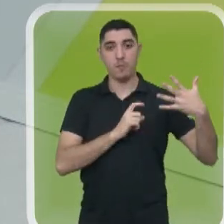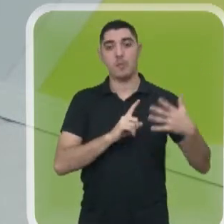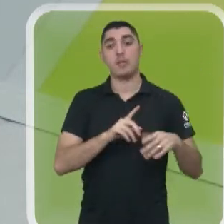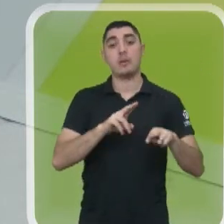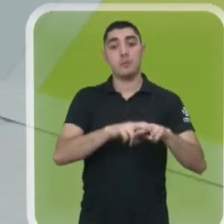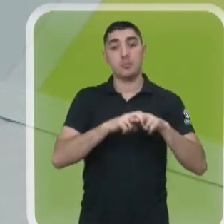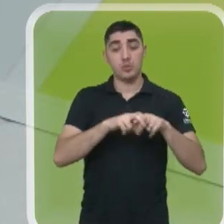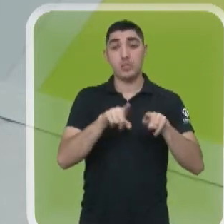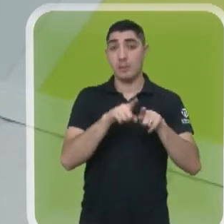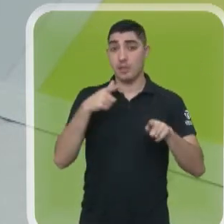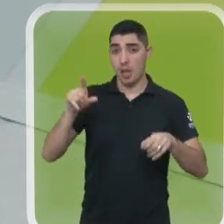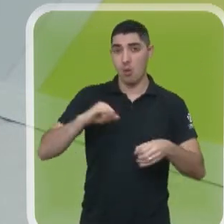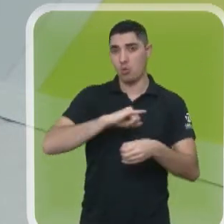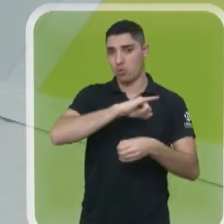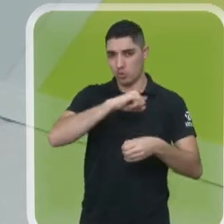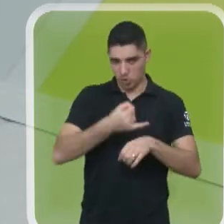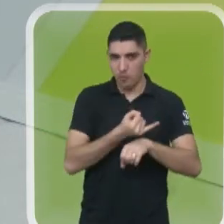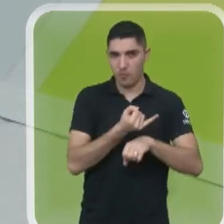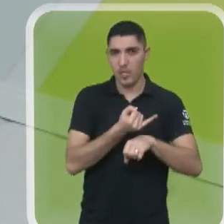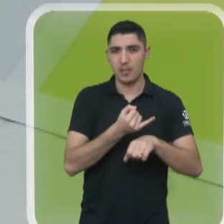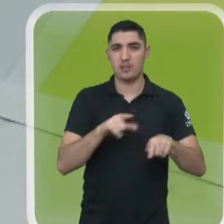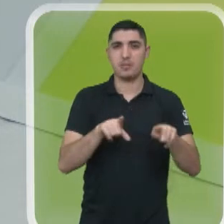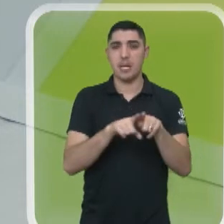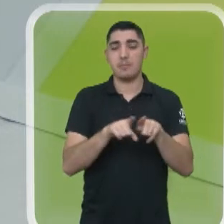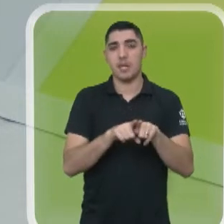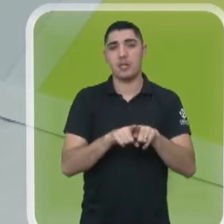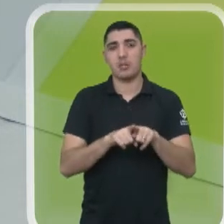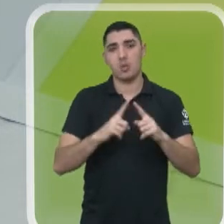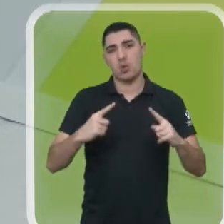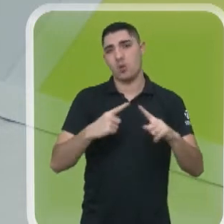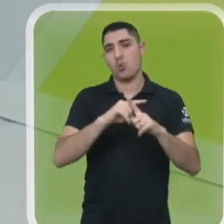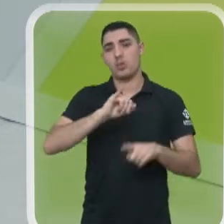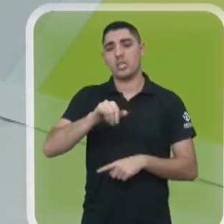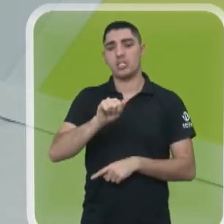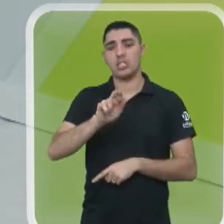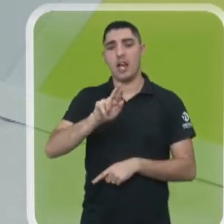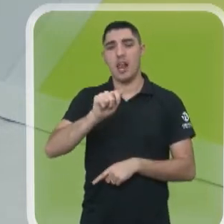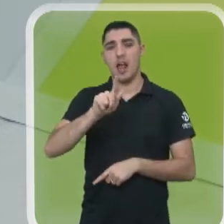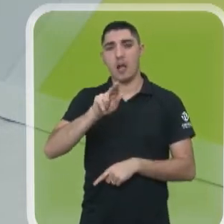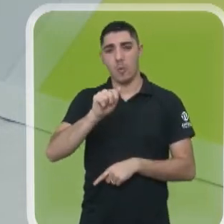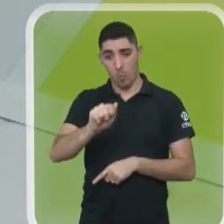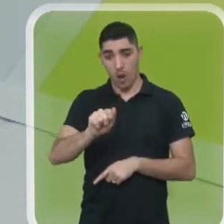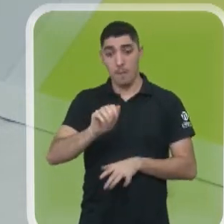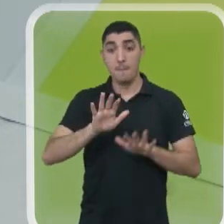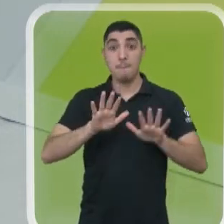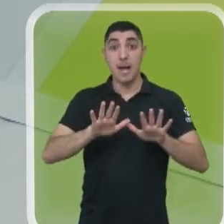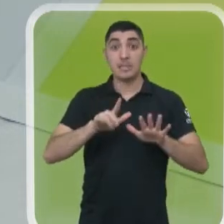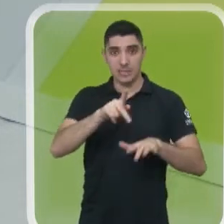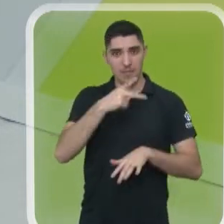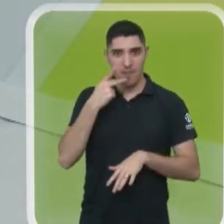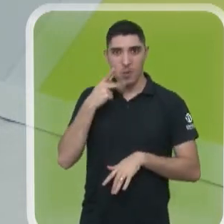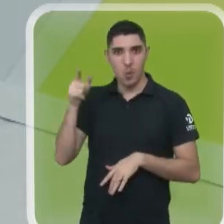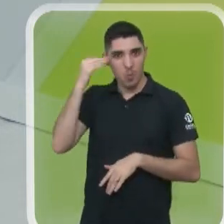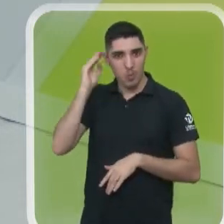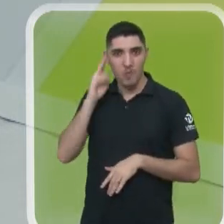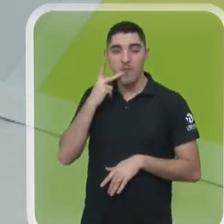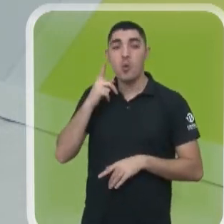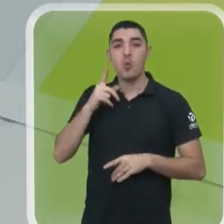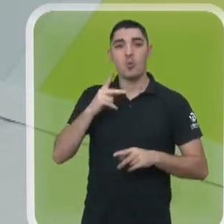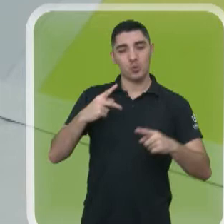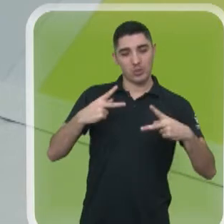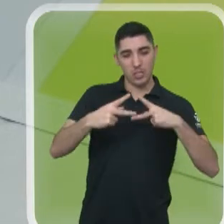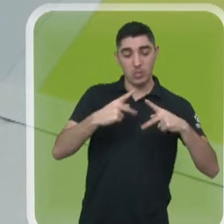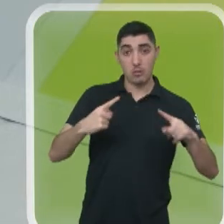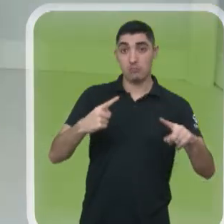que venceu ontem ou a equipe do Jaraguá mas o detalhe é o seguinte na última rodada como ser bem disso São José enfrenta o Corinthians fora de casa lá no ginásio do Parque